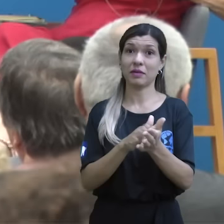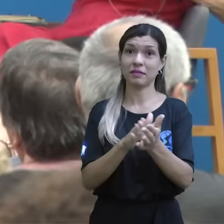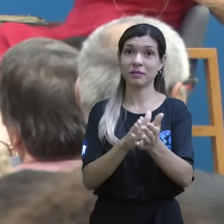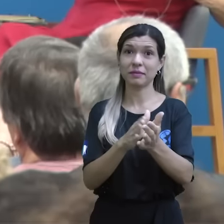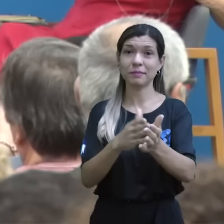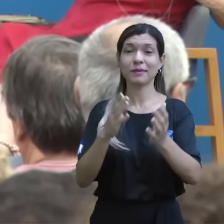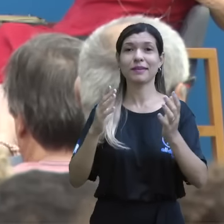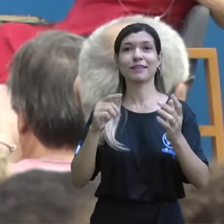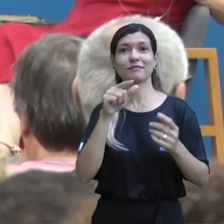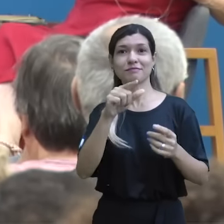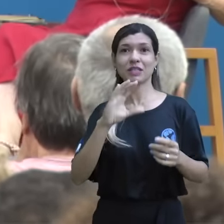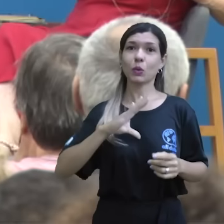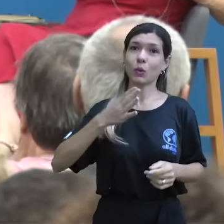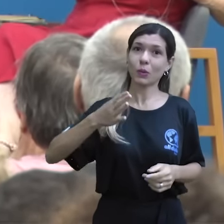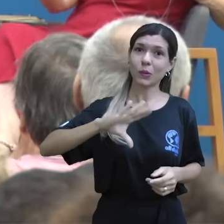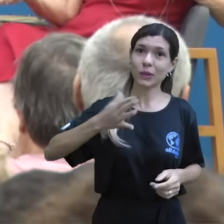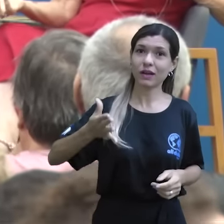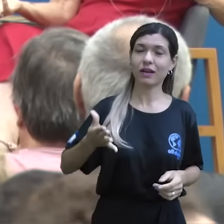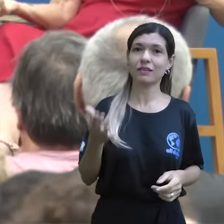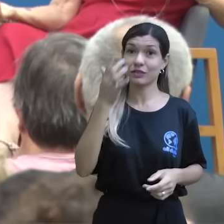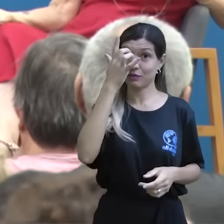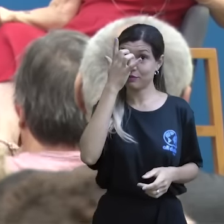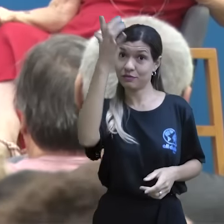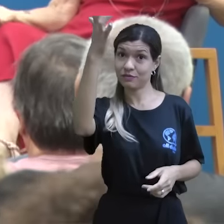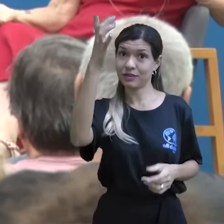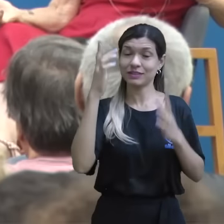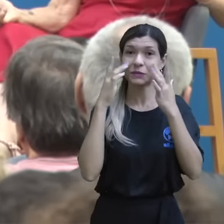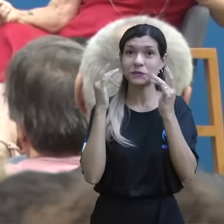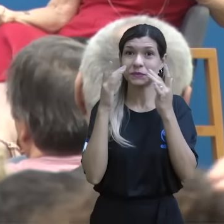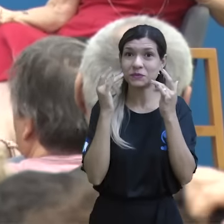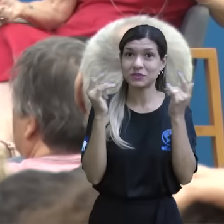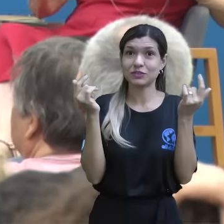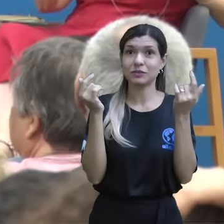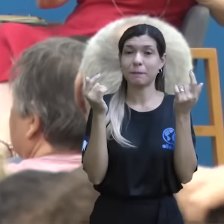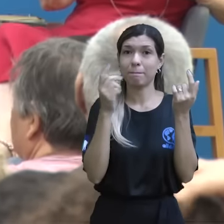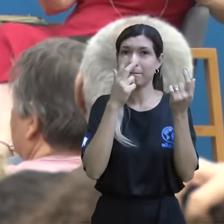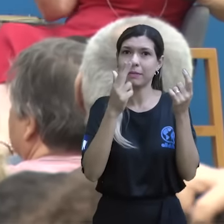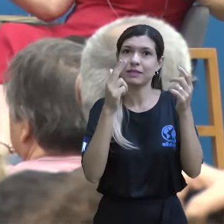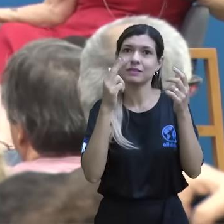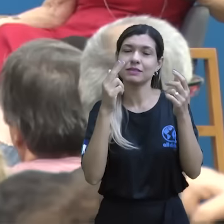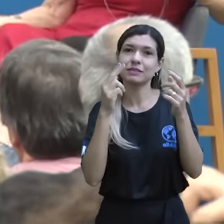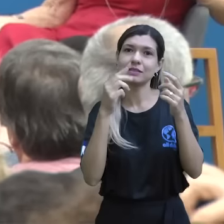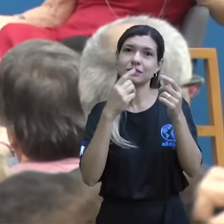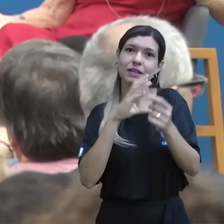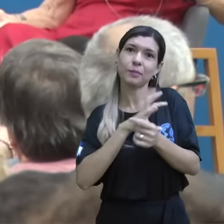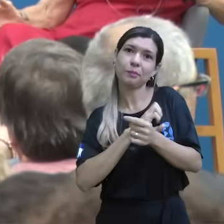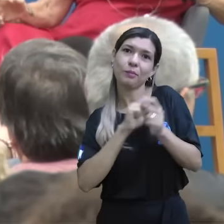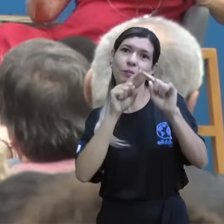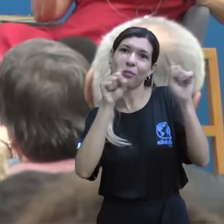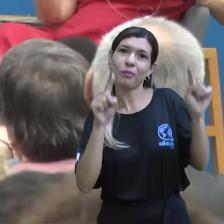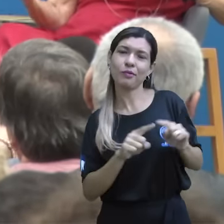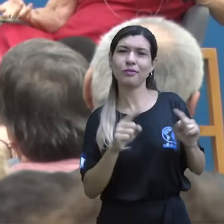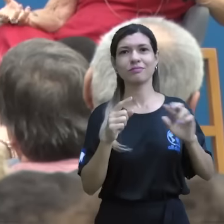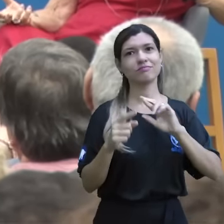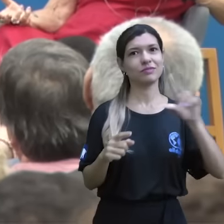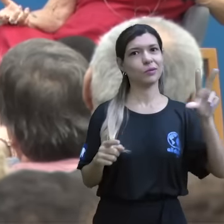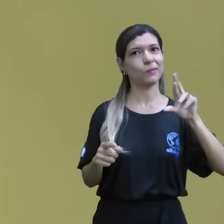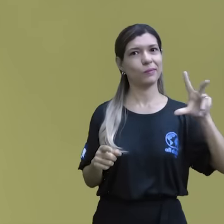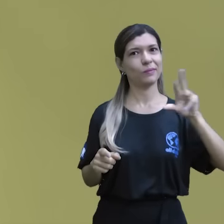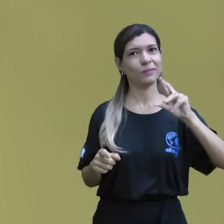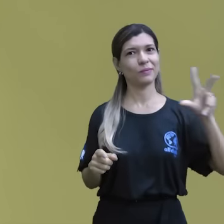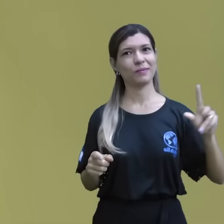próprio novela do Nova Califórnia, né, era muito mais fácil. Ali é quase um